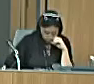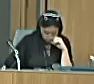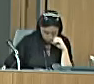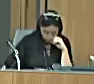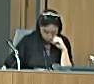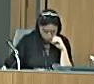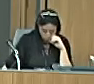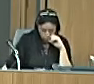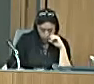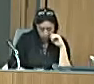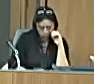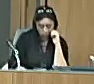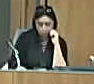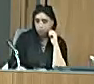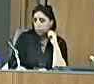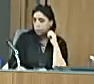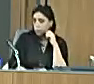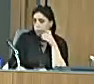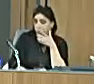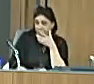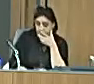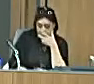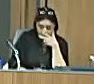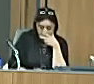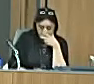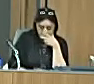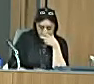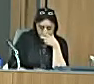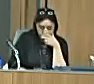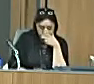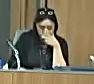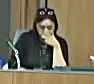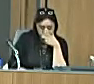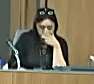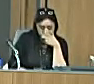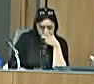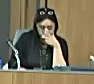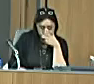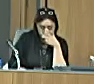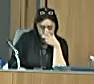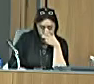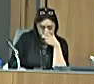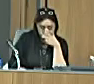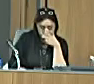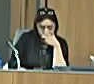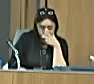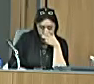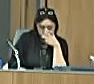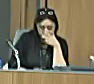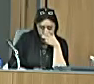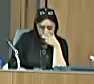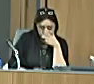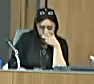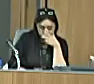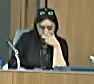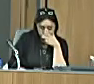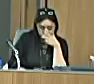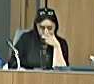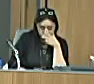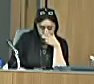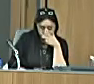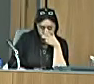do estado de minas gerais para não rolar a chamada usurpação de função quando você está na rua fazendo uma